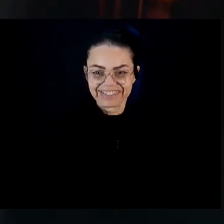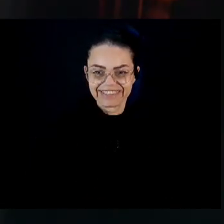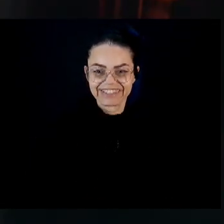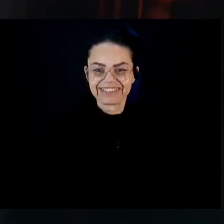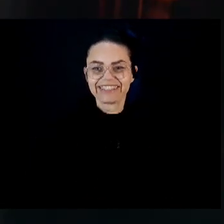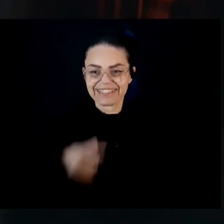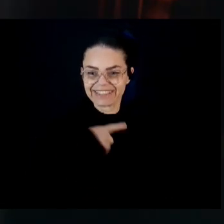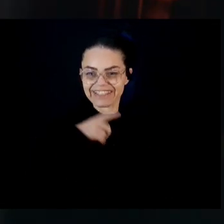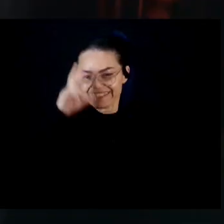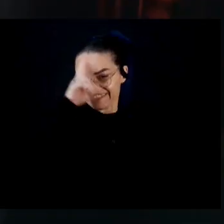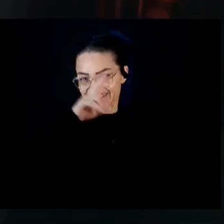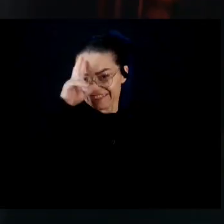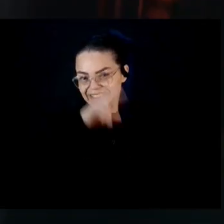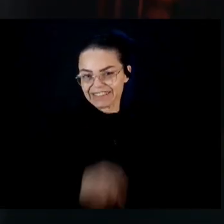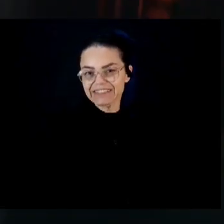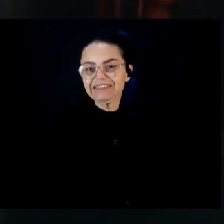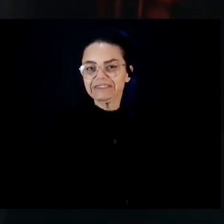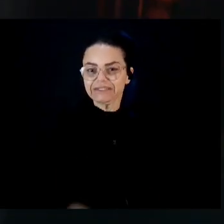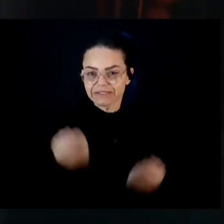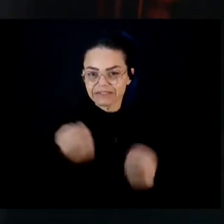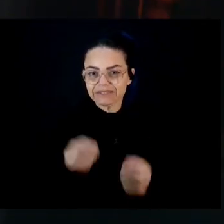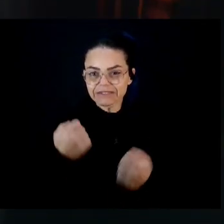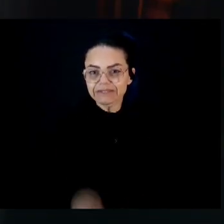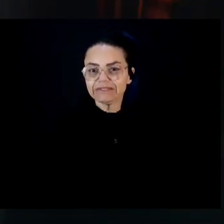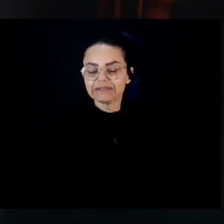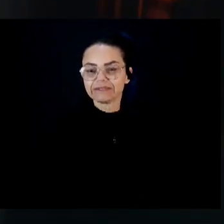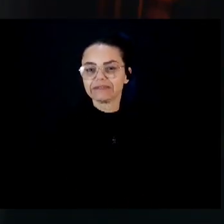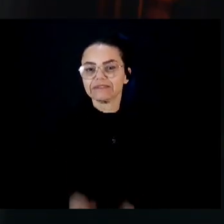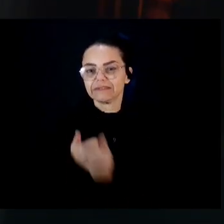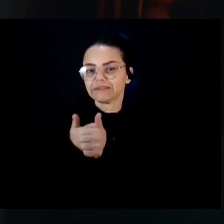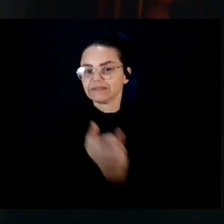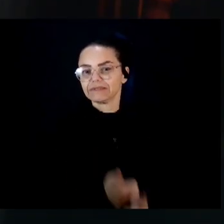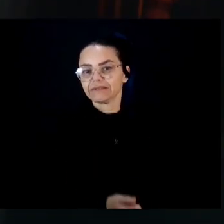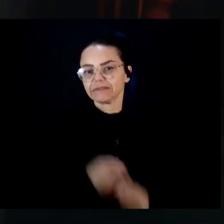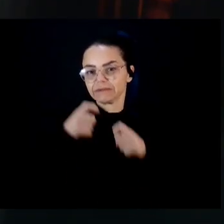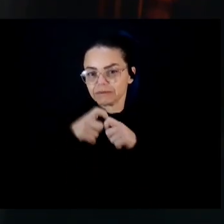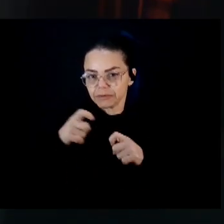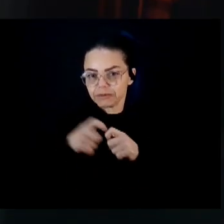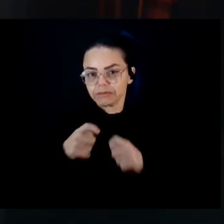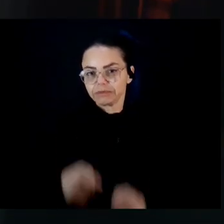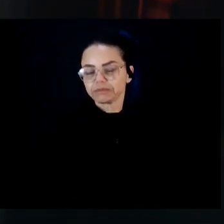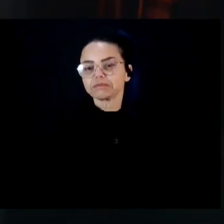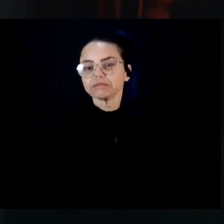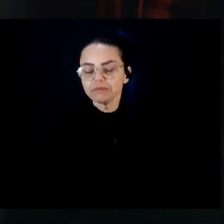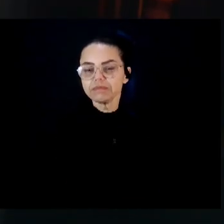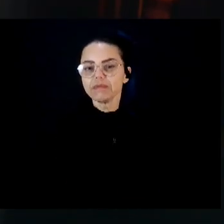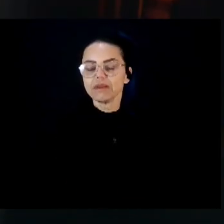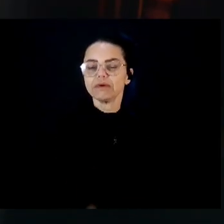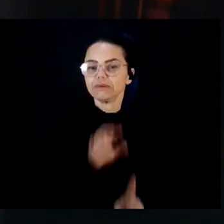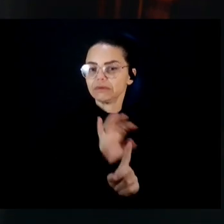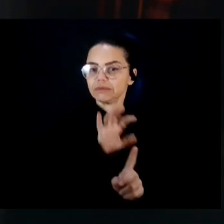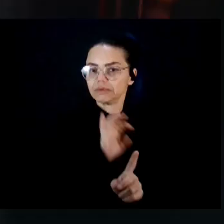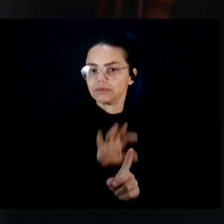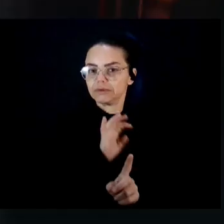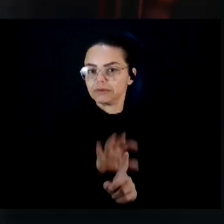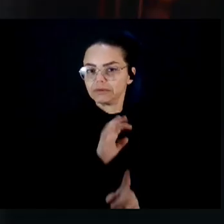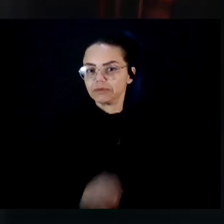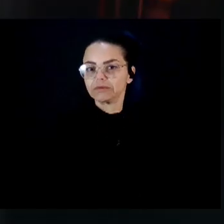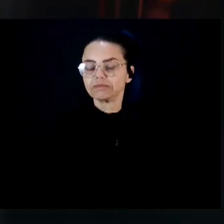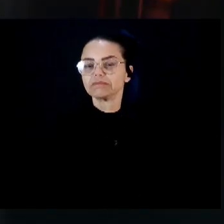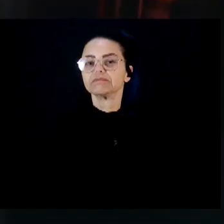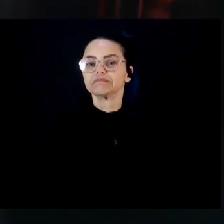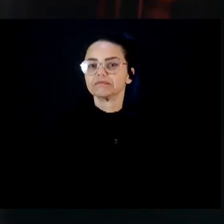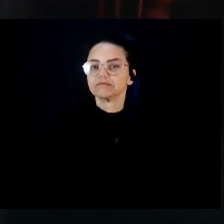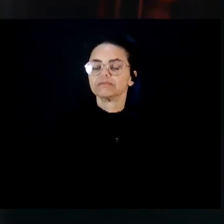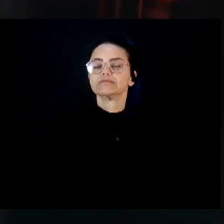lembrar que precisa ser com acompanhamento médico, porque as influências, né, os influenciadores digitais, as